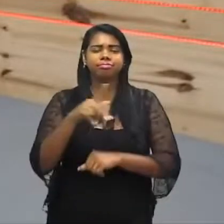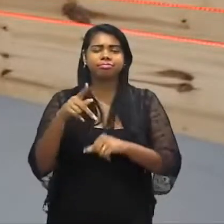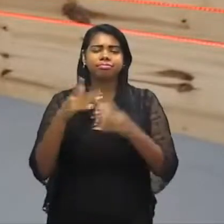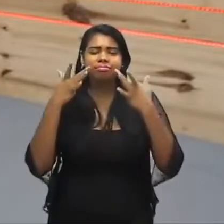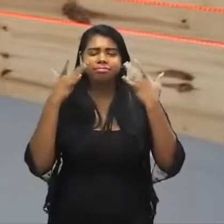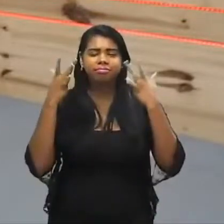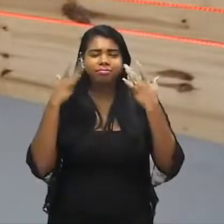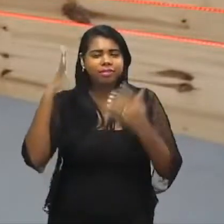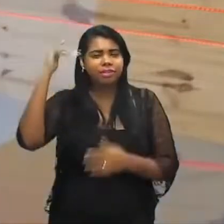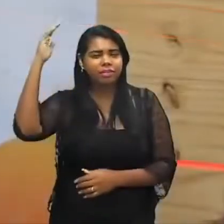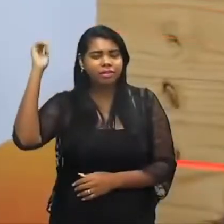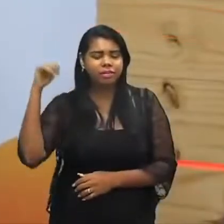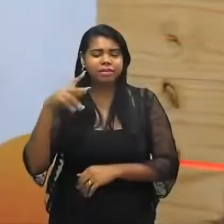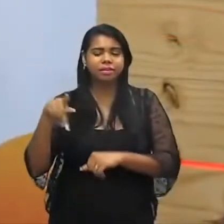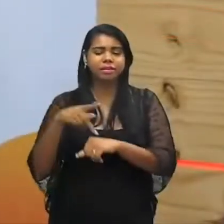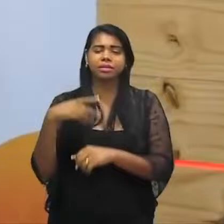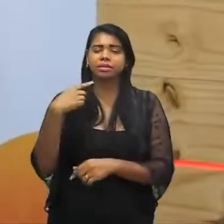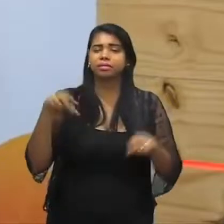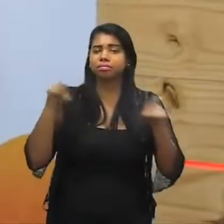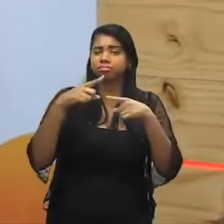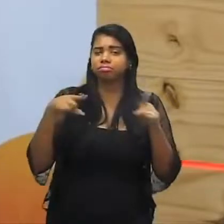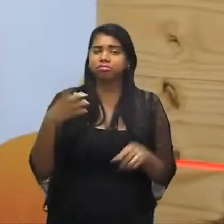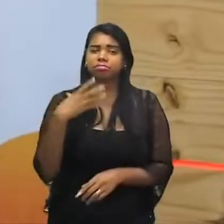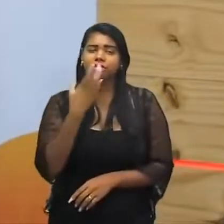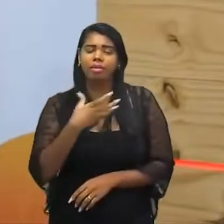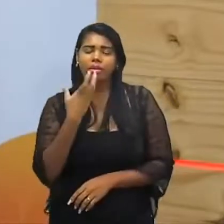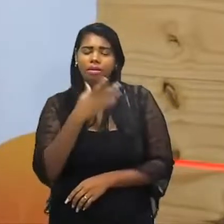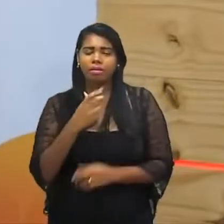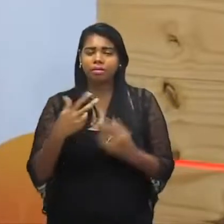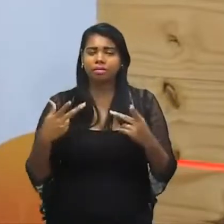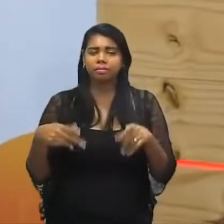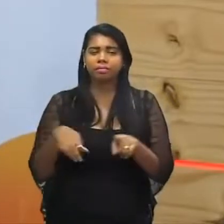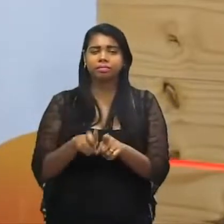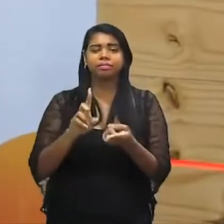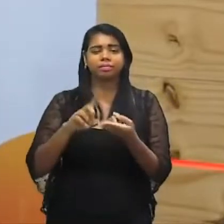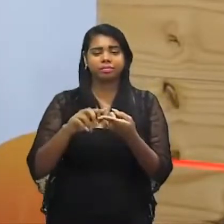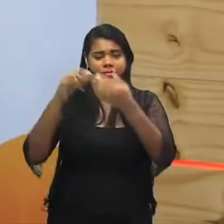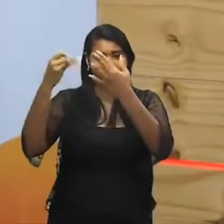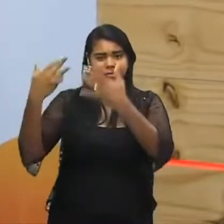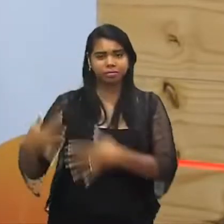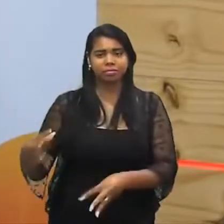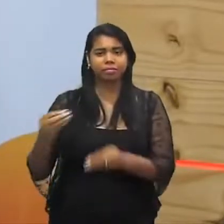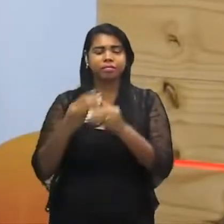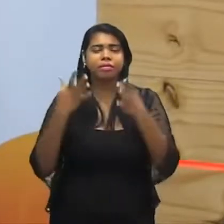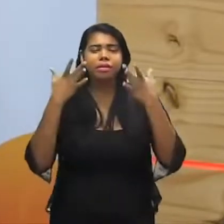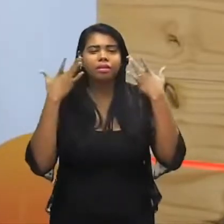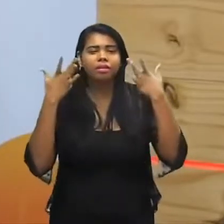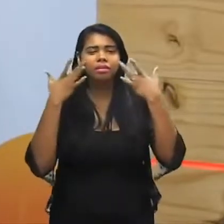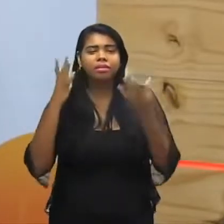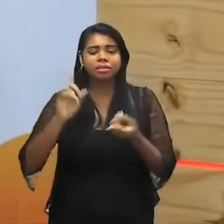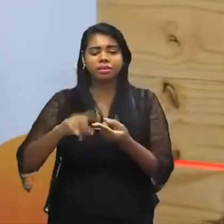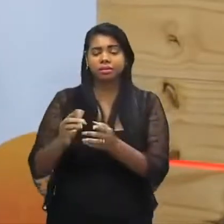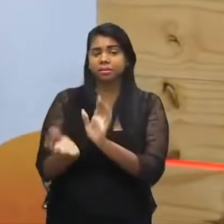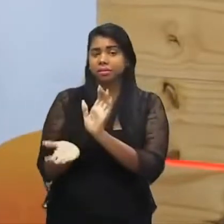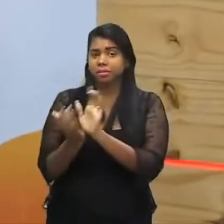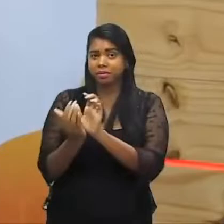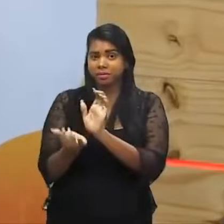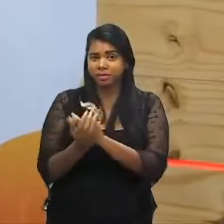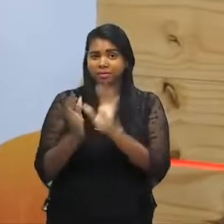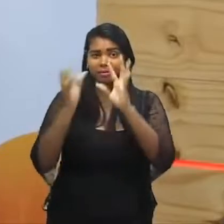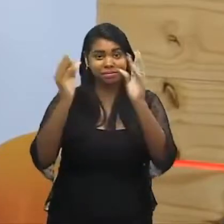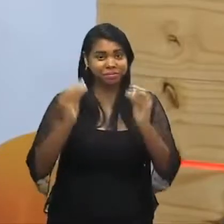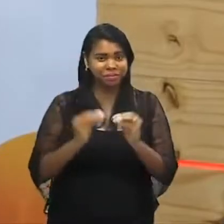gente falou sobre música, sobre o universo pop da música. E aí a gente vai falando sobre teatro também, teatro pernambucano. Olha aí a